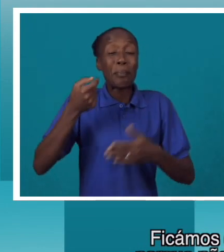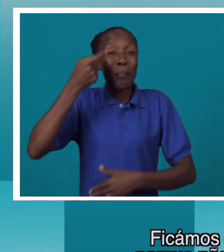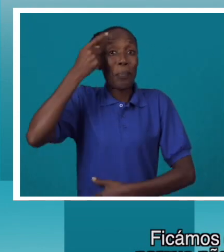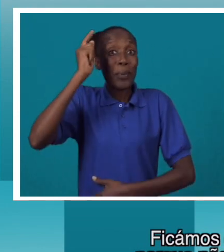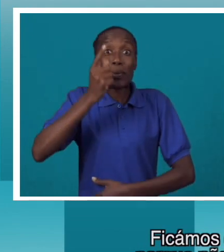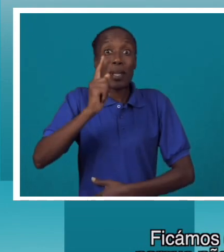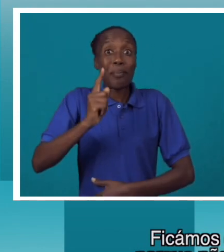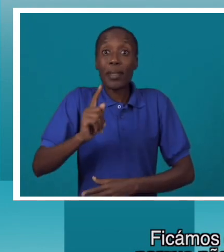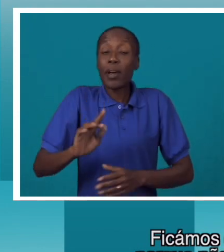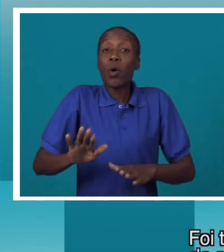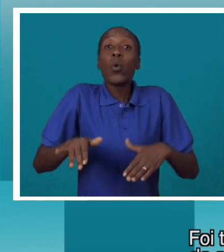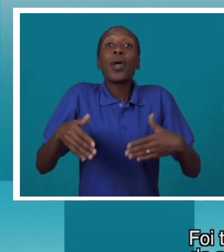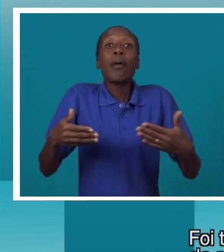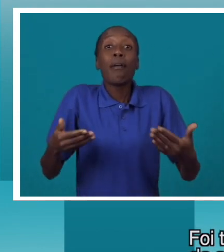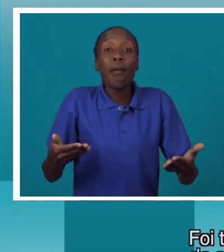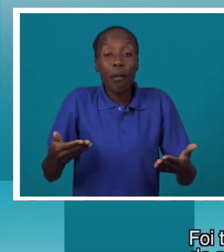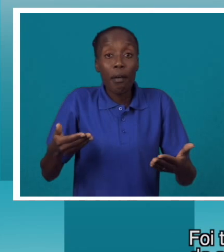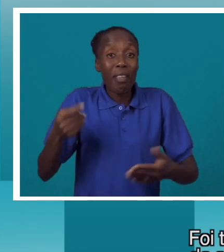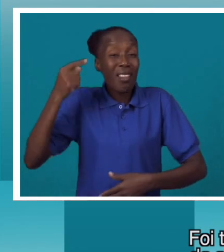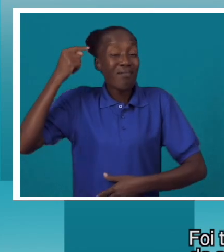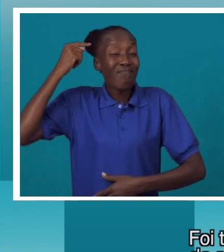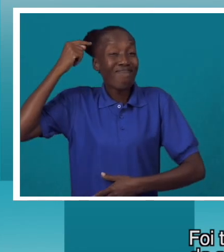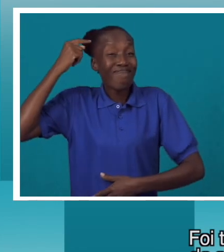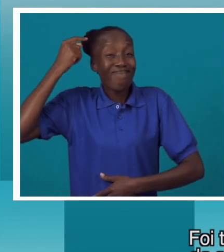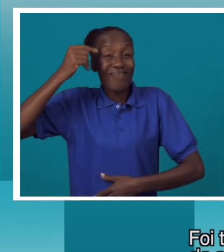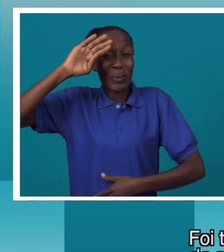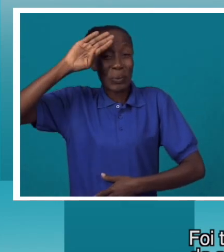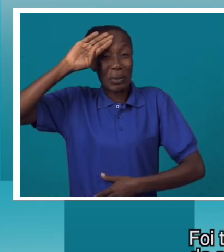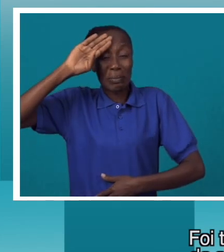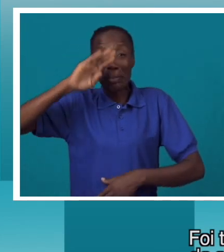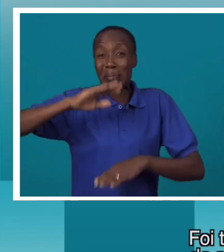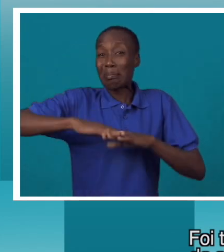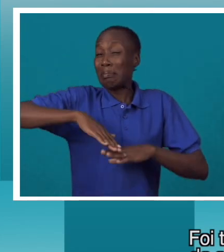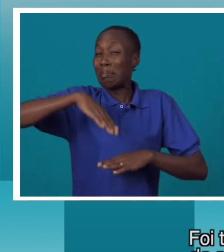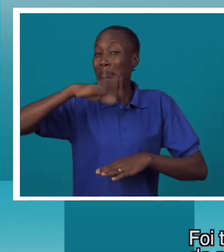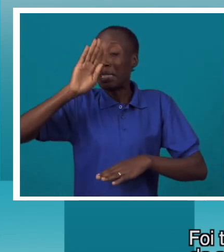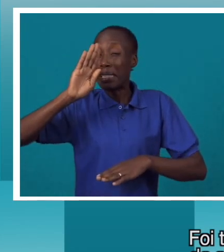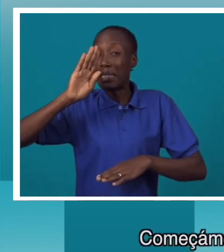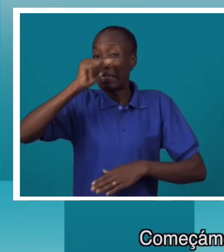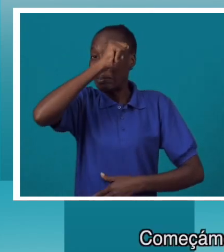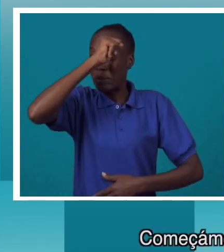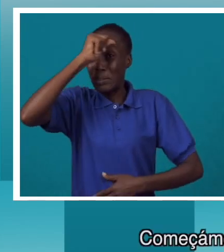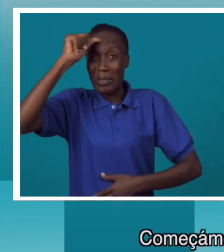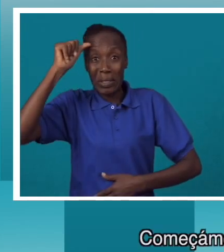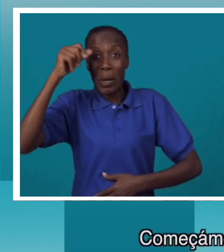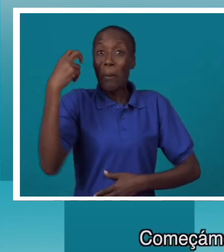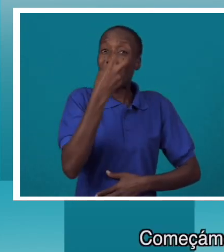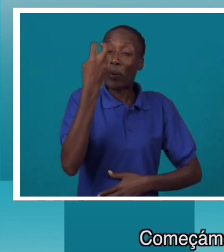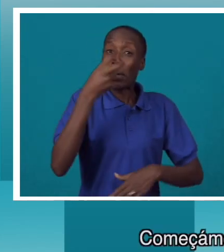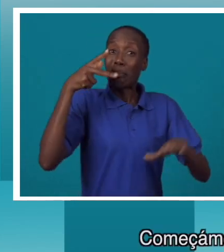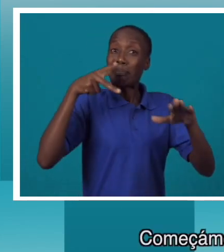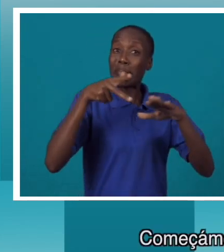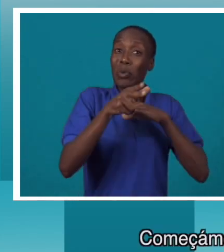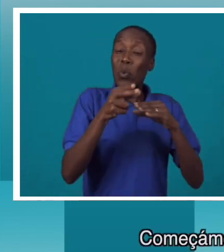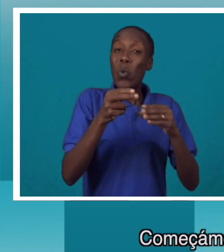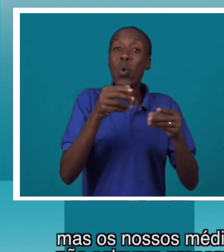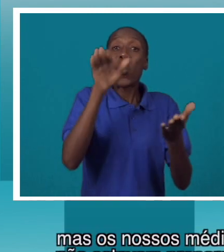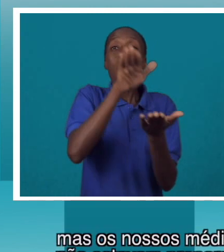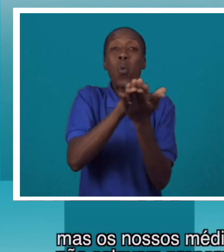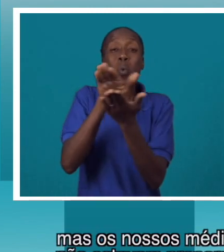autismo. Foi terrível. Fomos à procura da solução em vários sítios. Começamos por aqui a vários médicos